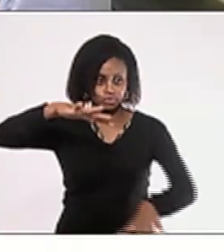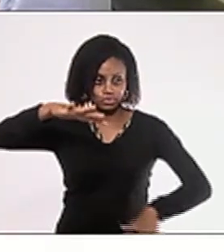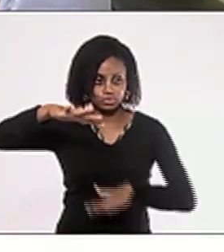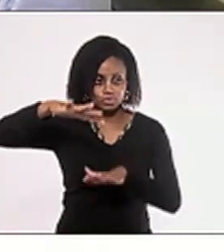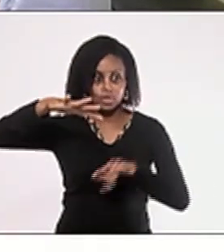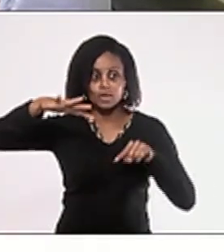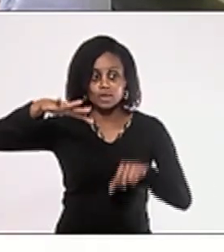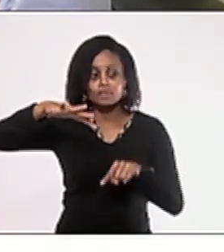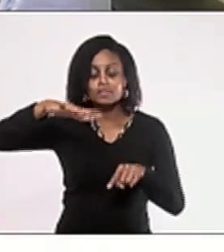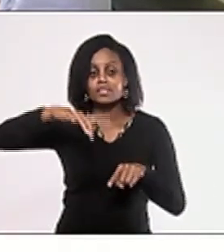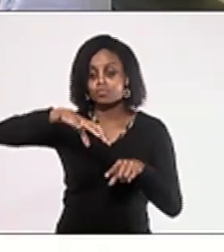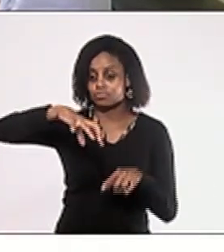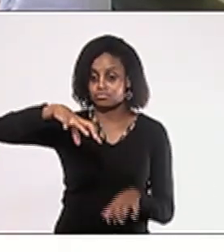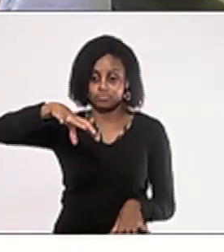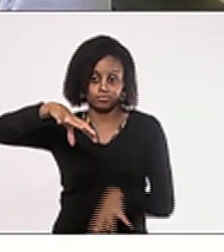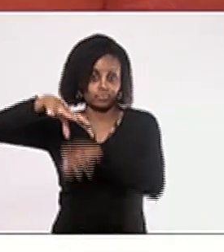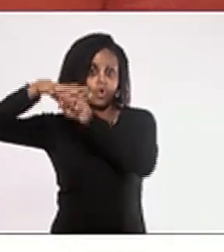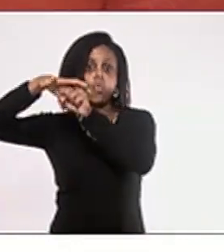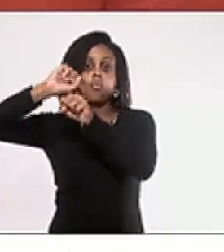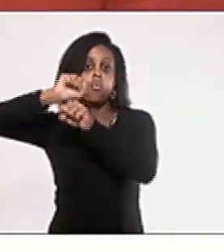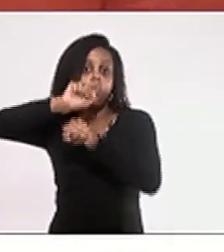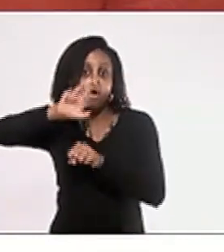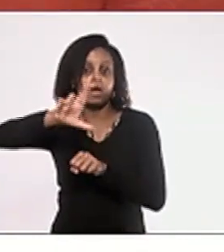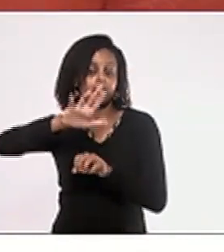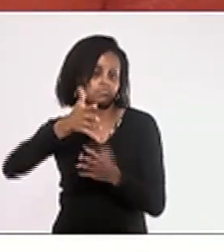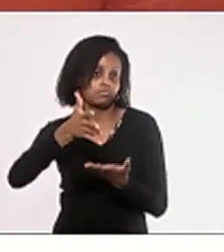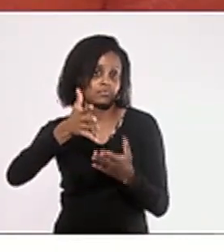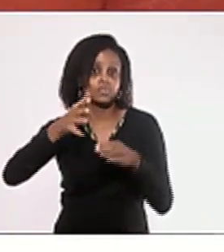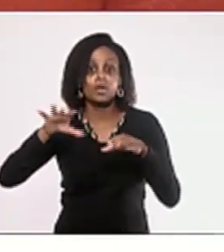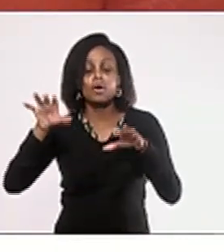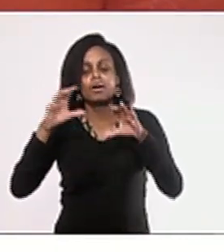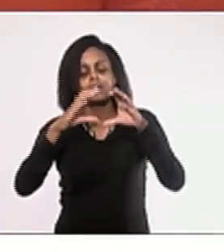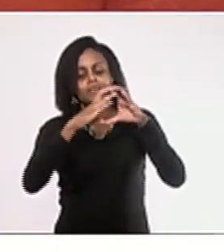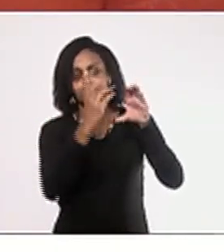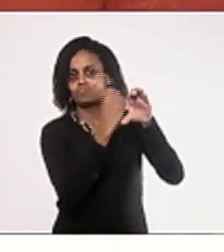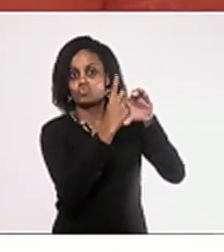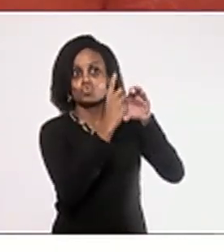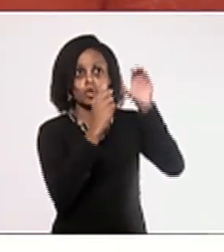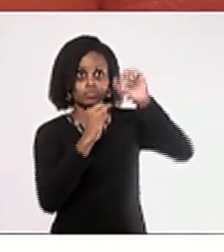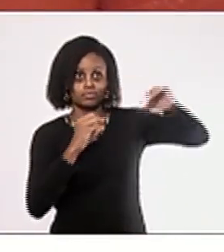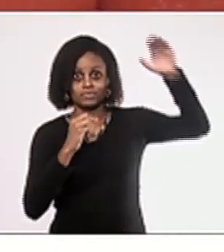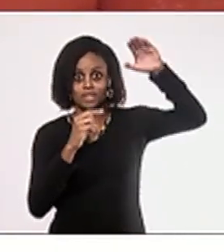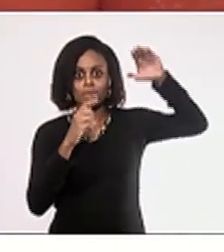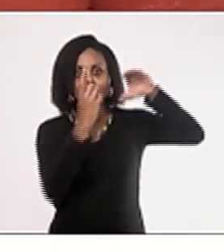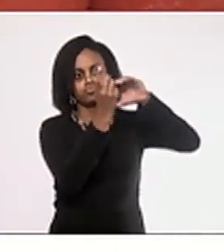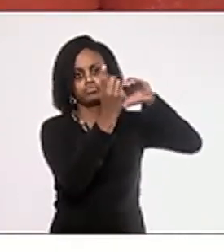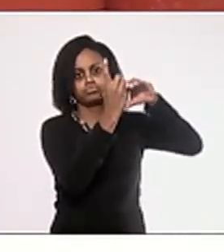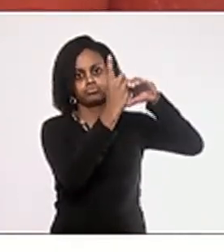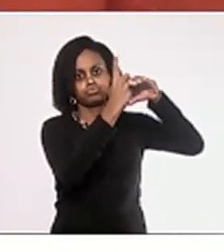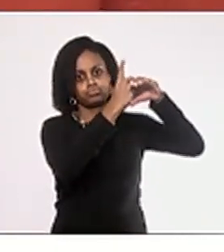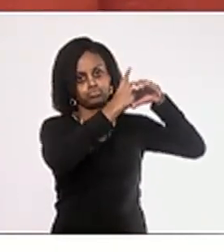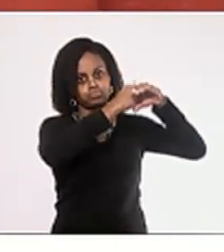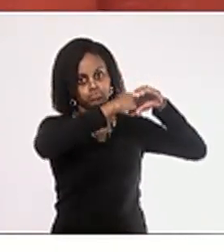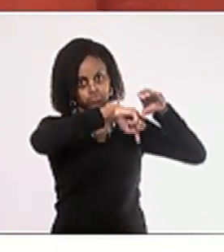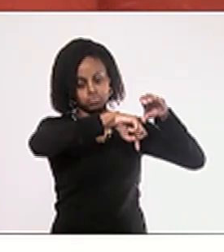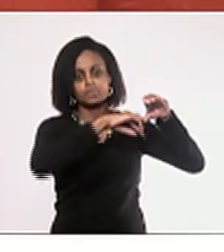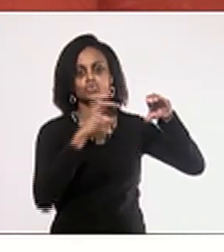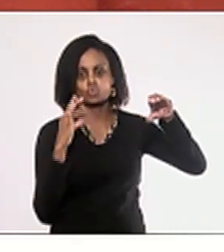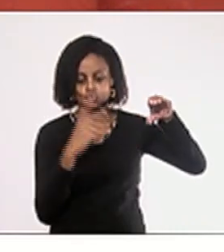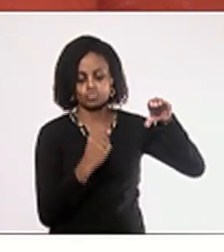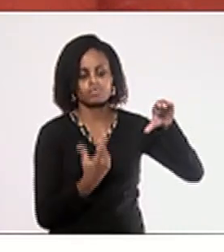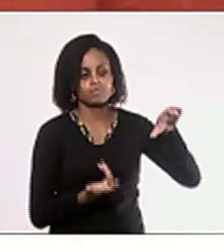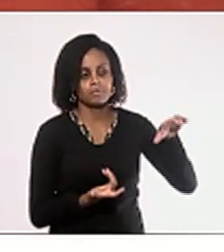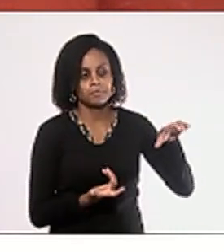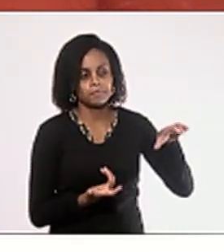que admitiu foi o ar. E esses hidrômetros que estão na parte superior, eles giraram, mas giraram desmarcando o